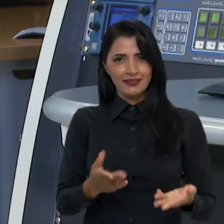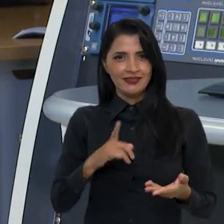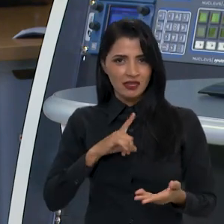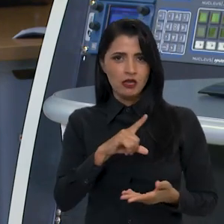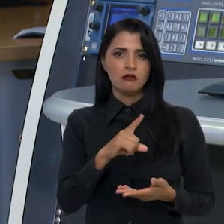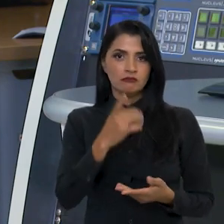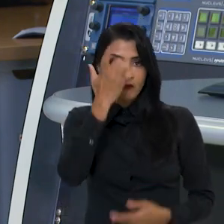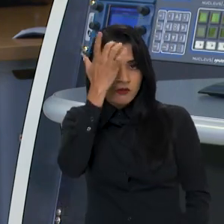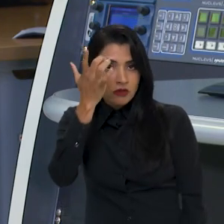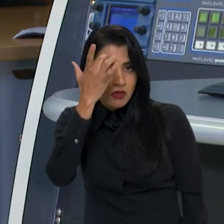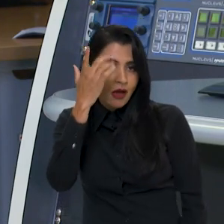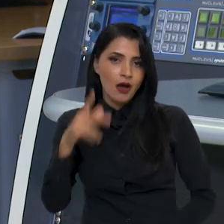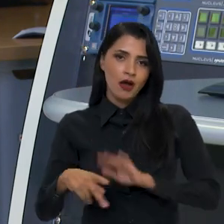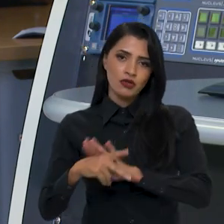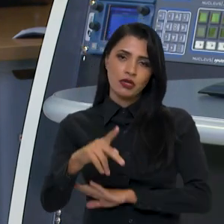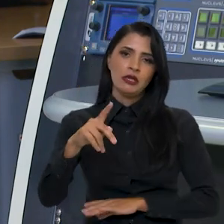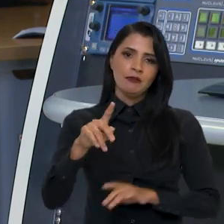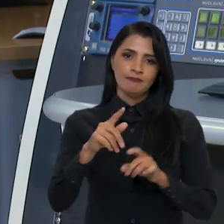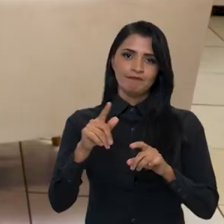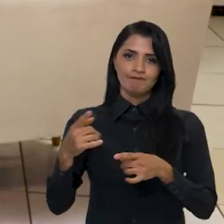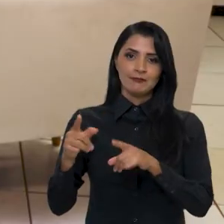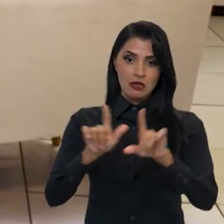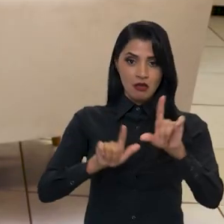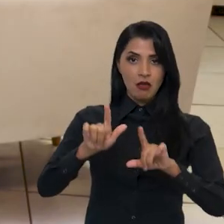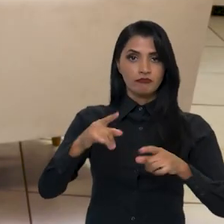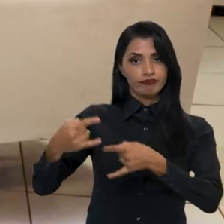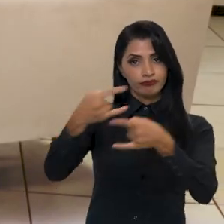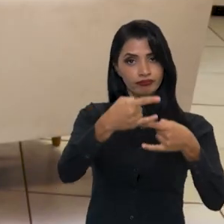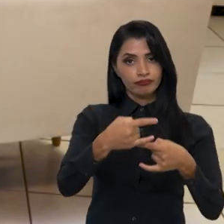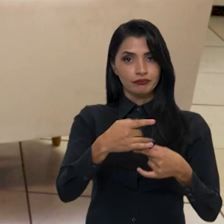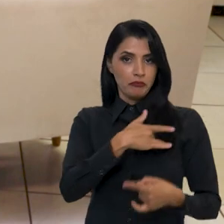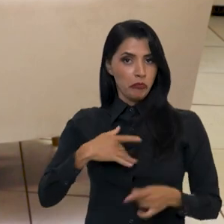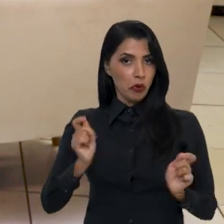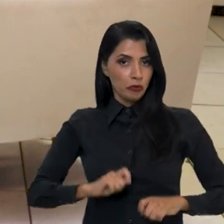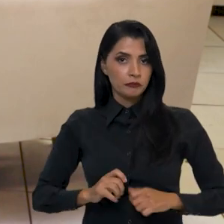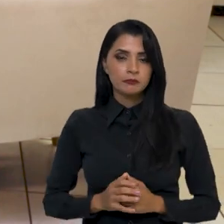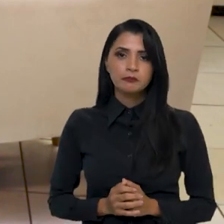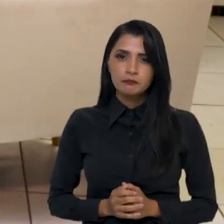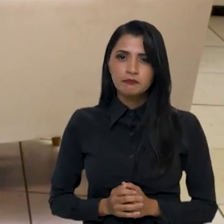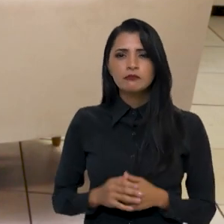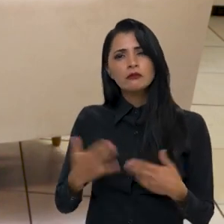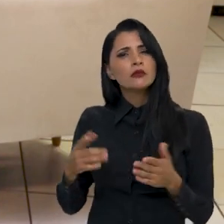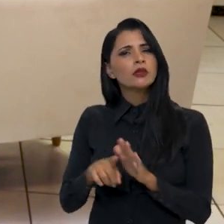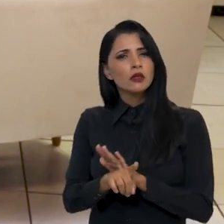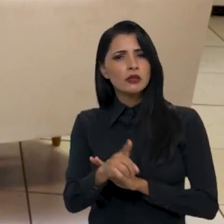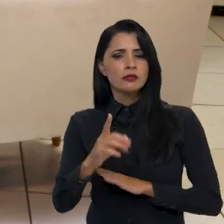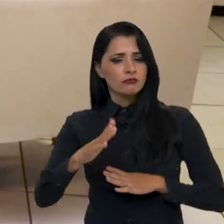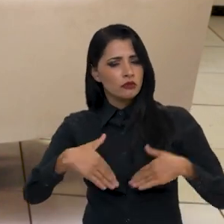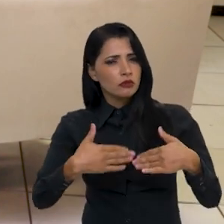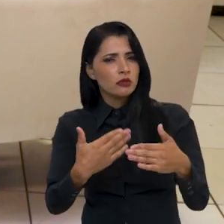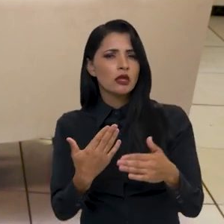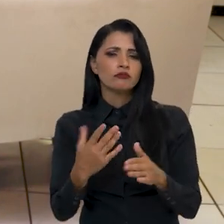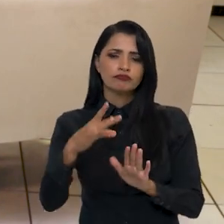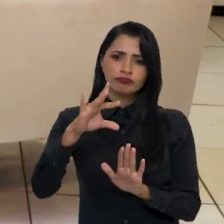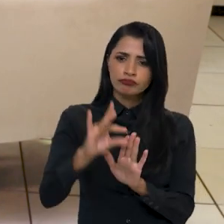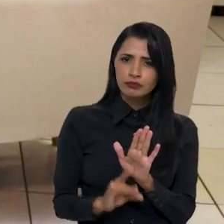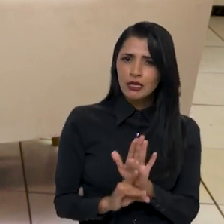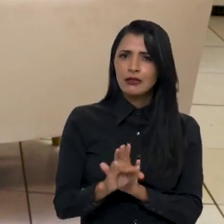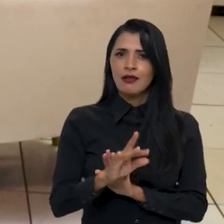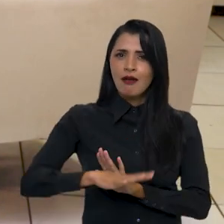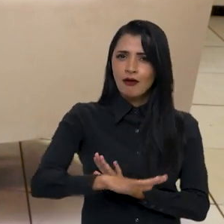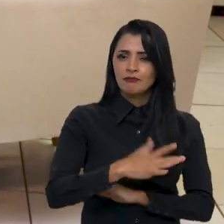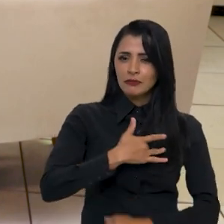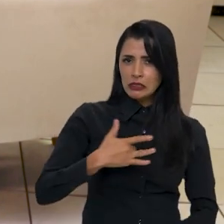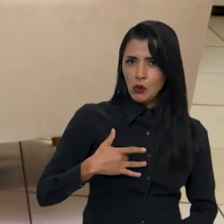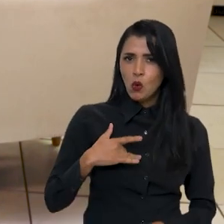de oferecer as facilidades que a saúde digital pode trazer. Pois é, o processo de digitalização da saúde,